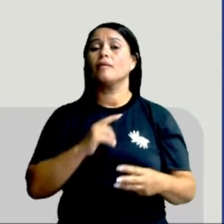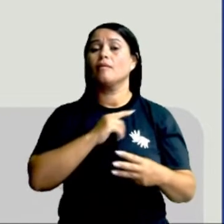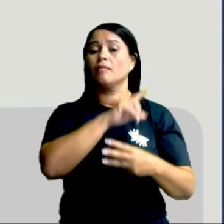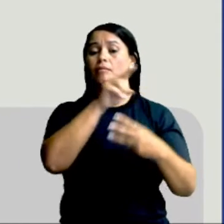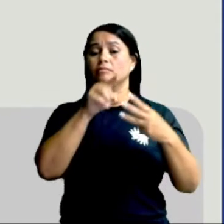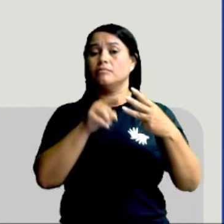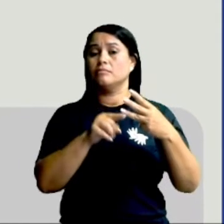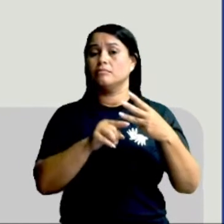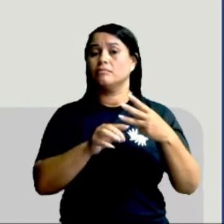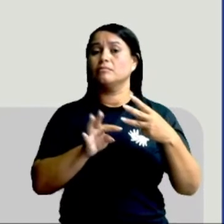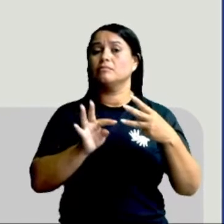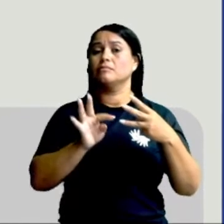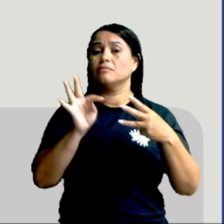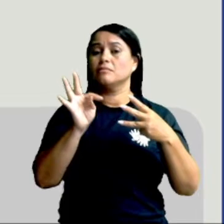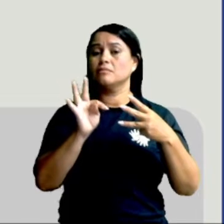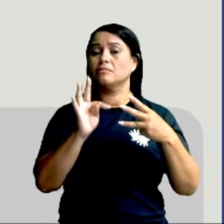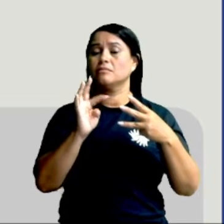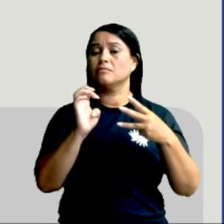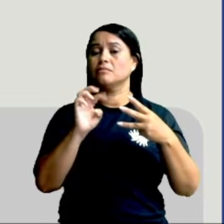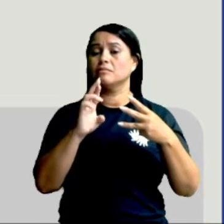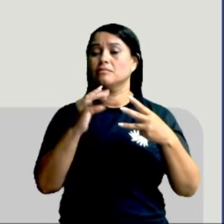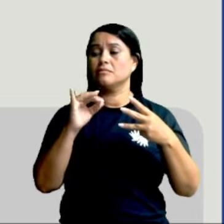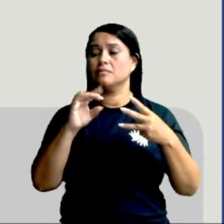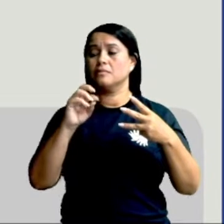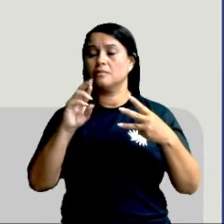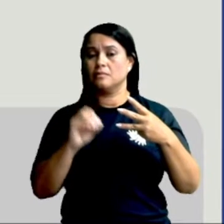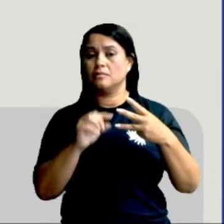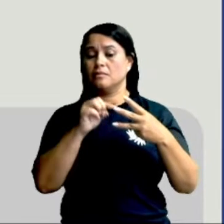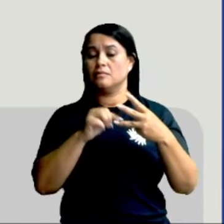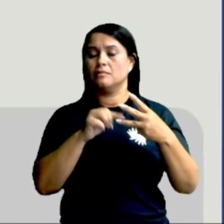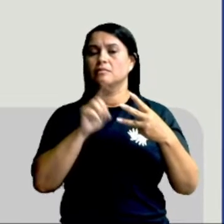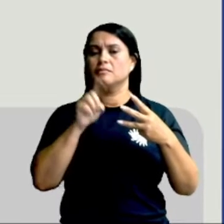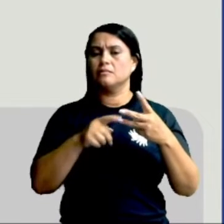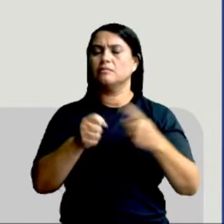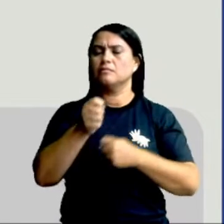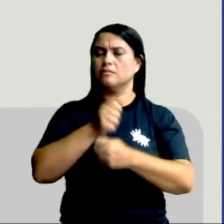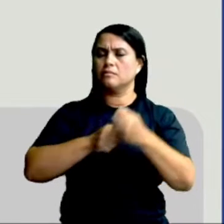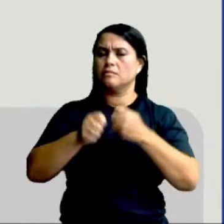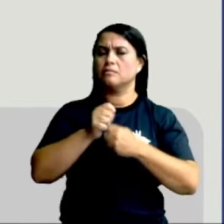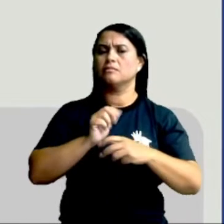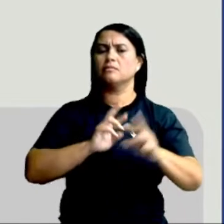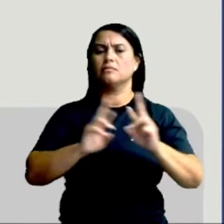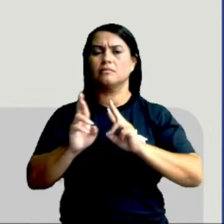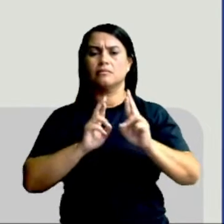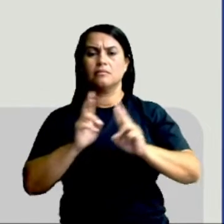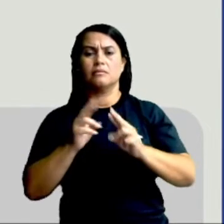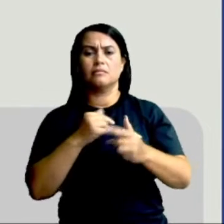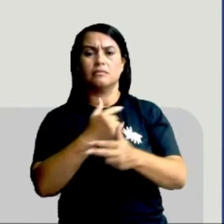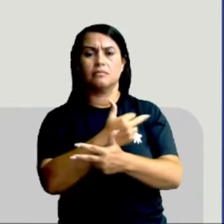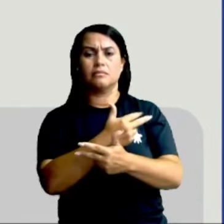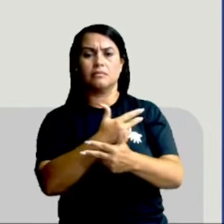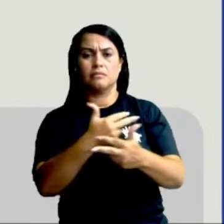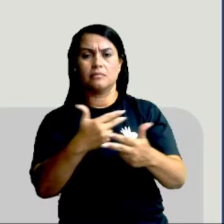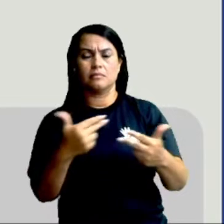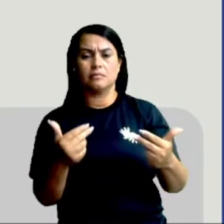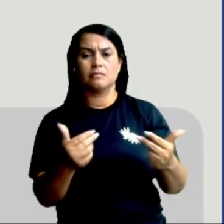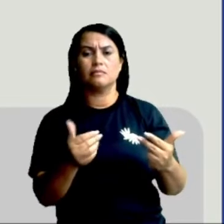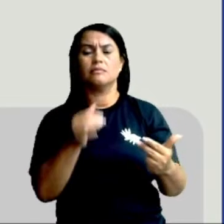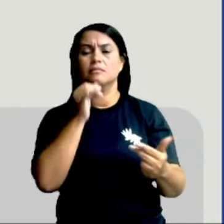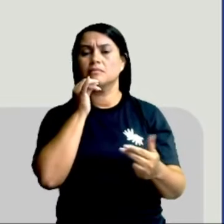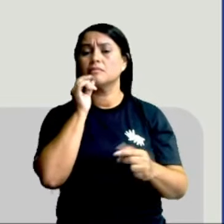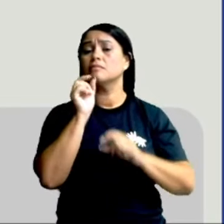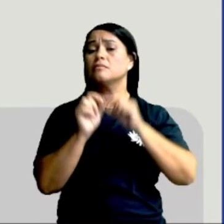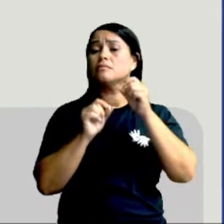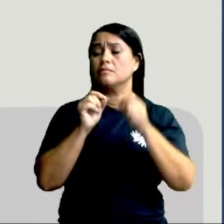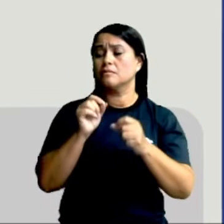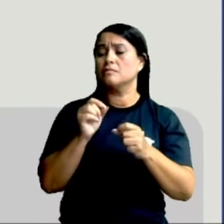Temos o terceiro setor, que é o terciário, tá? É o setor econômico relacionado aos serviços. Que serviços são?